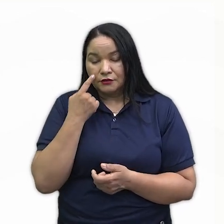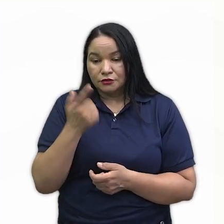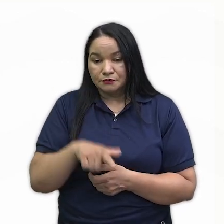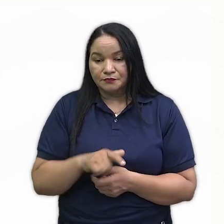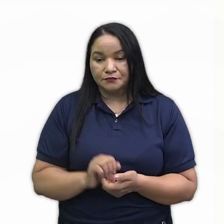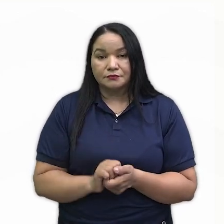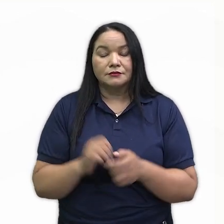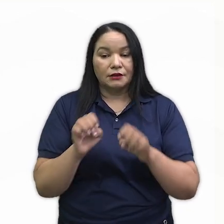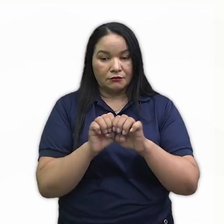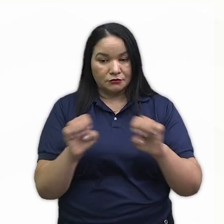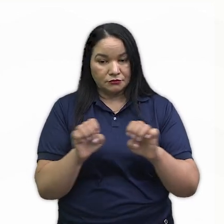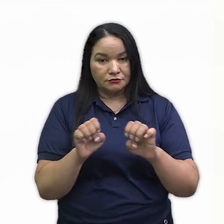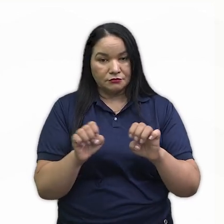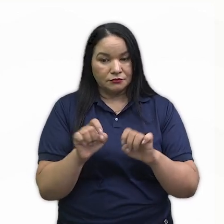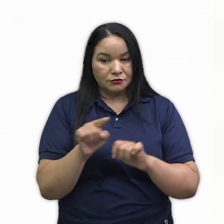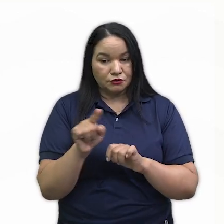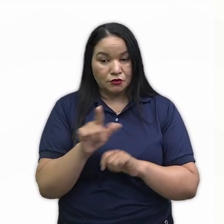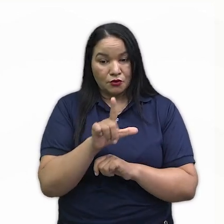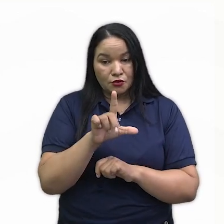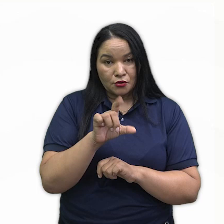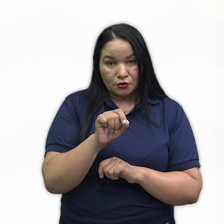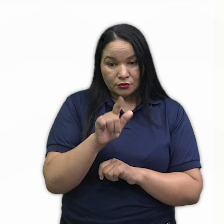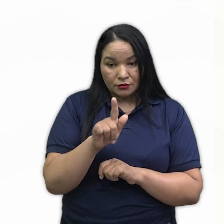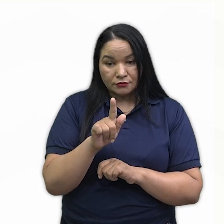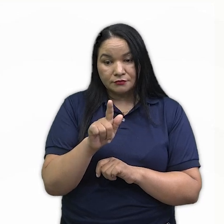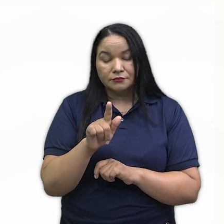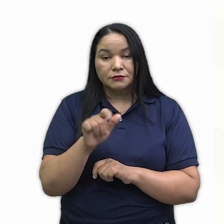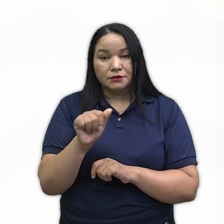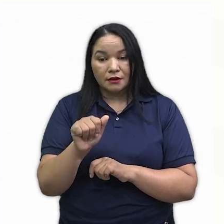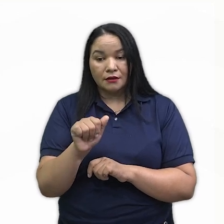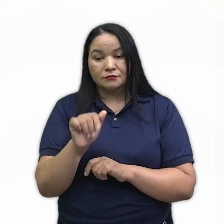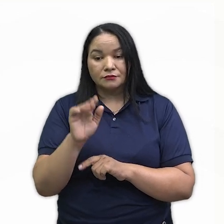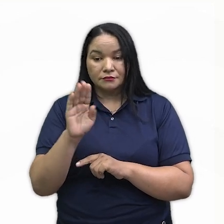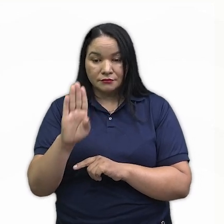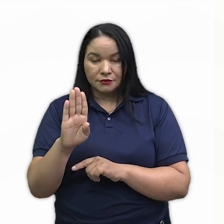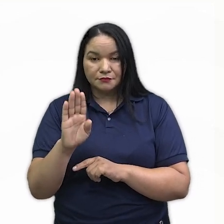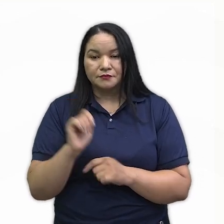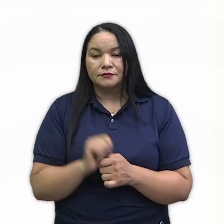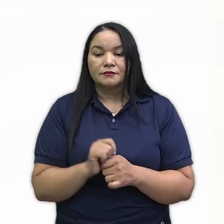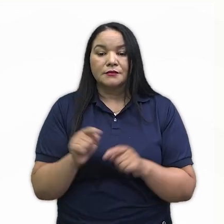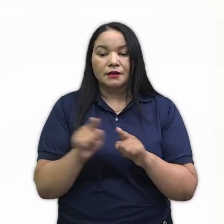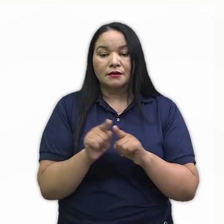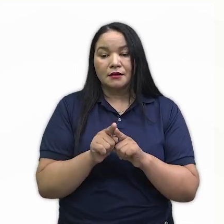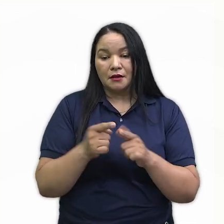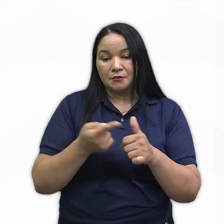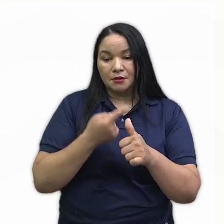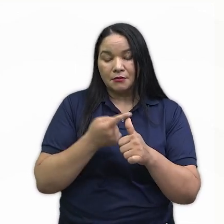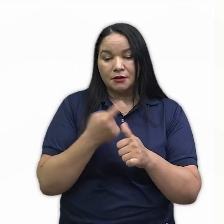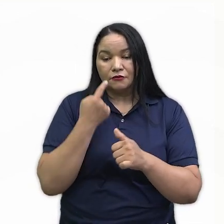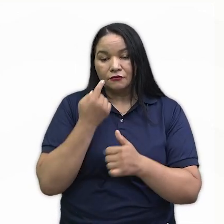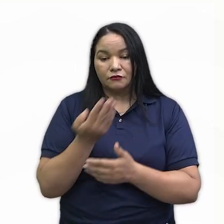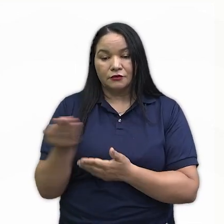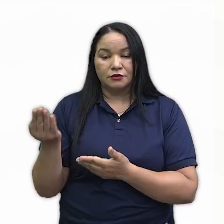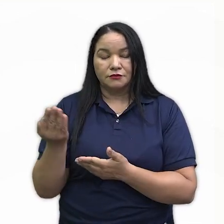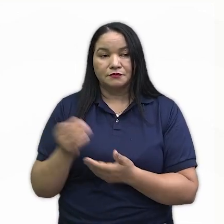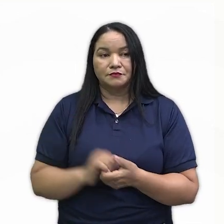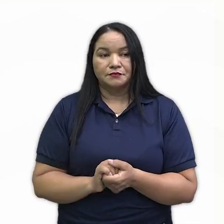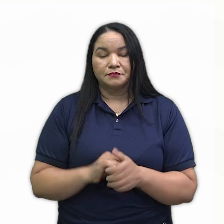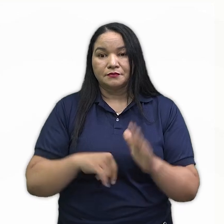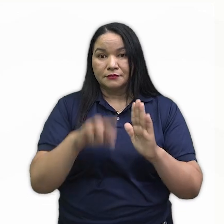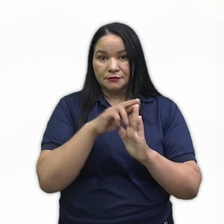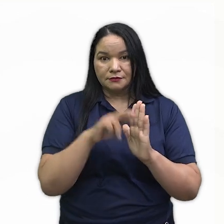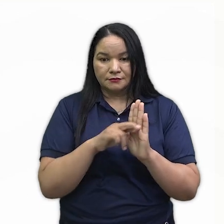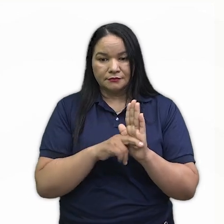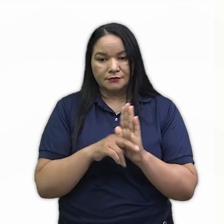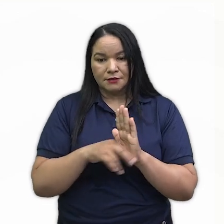a forma algébrica do logaritmo, log de B na base A, e a primeira condição surge aqui, o primeiro critério